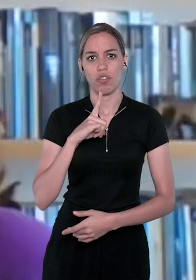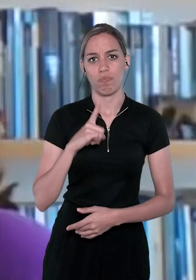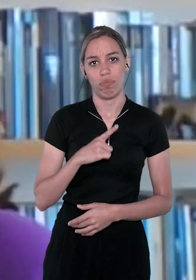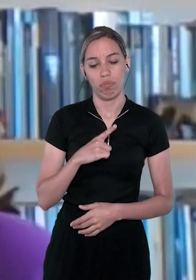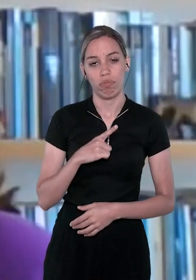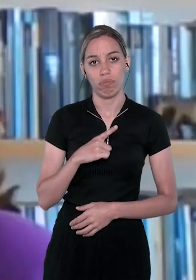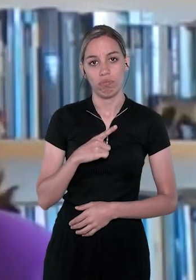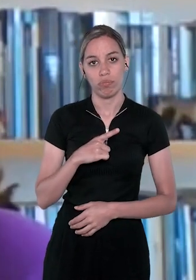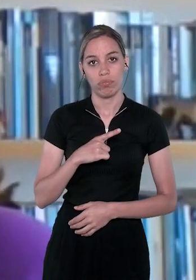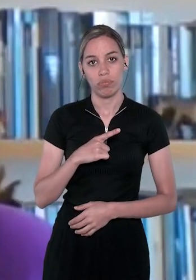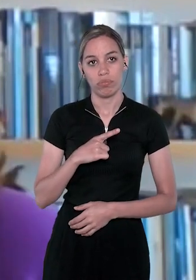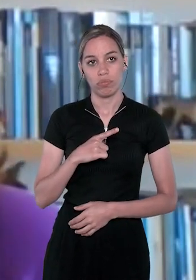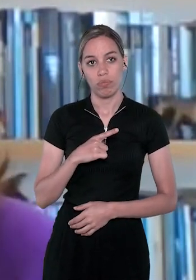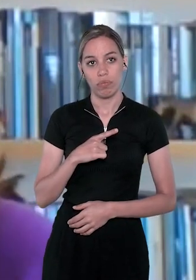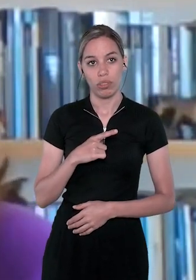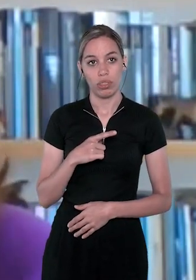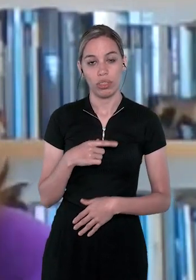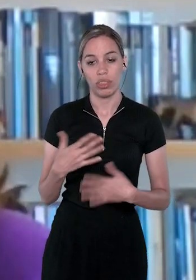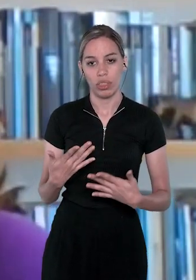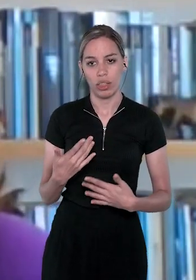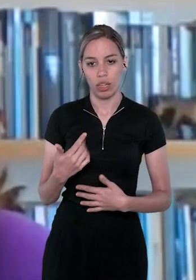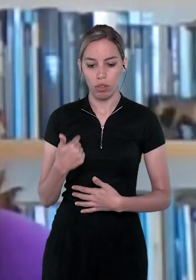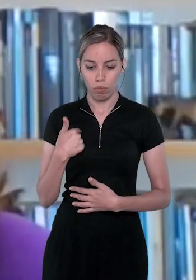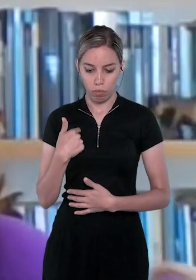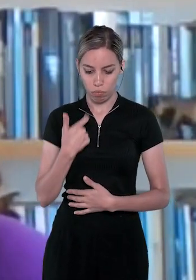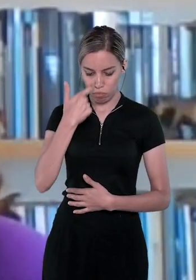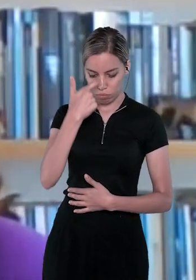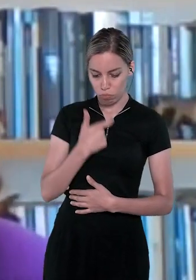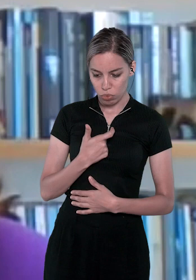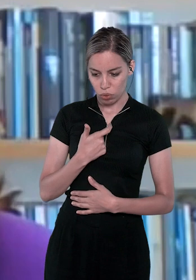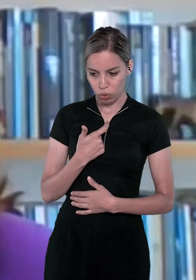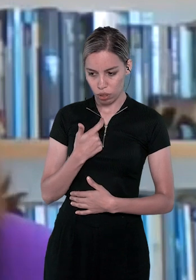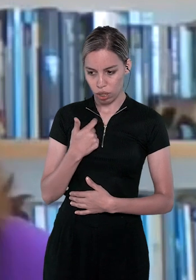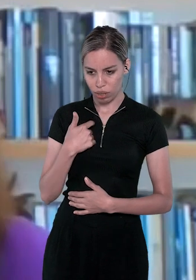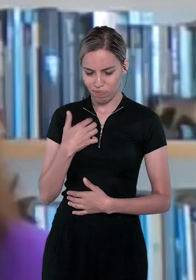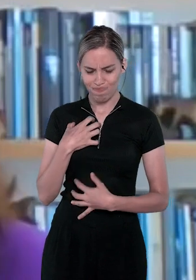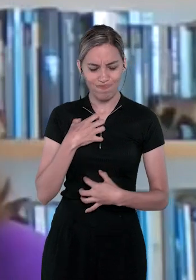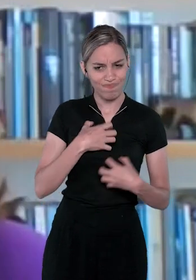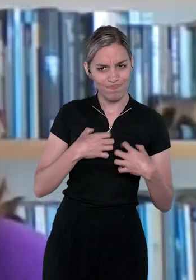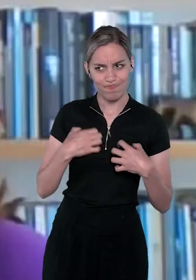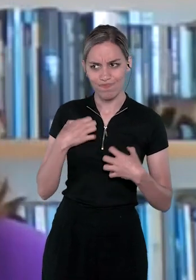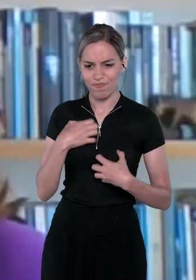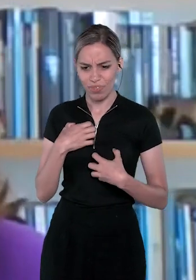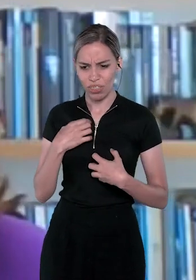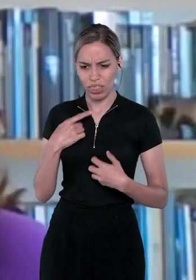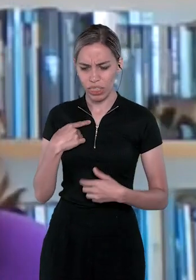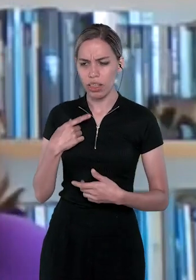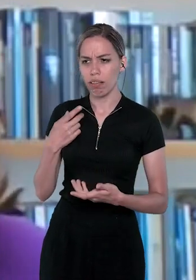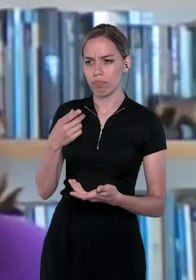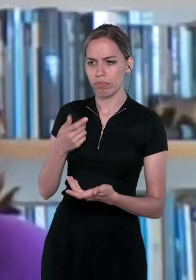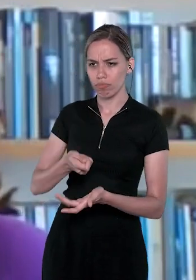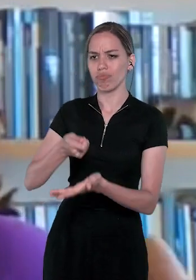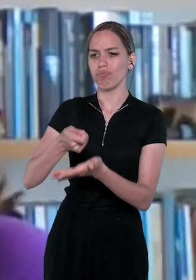esse nosso lugar incômodo, né, de quem sempre defendeu a ordem estabelecida, que